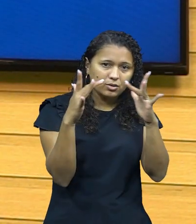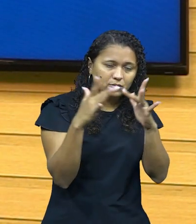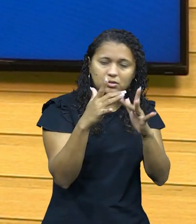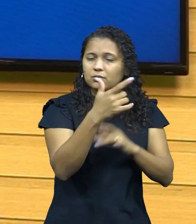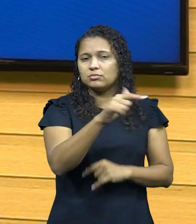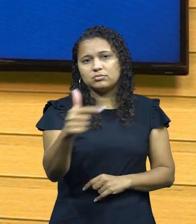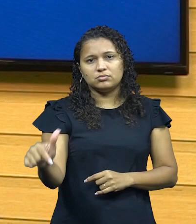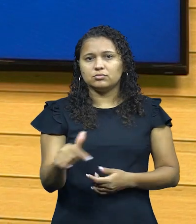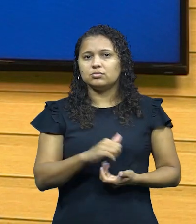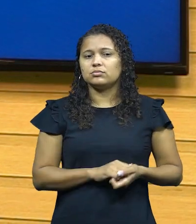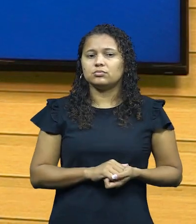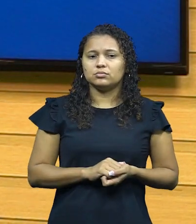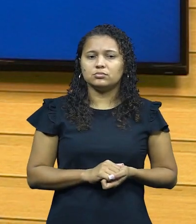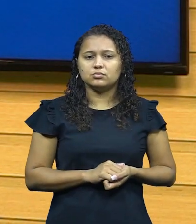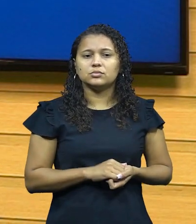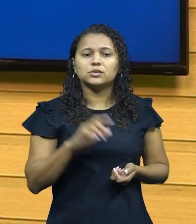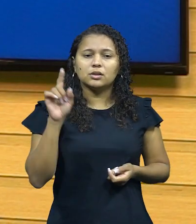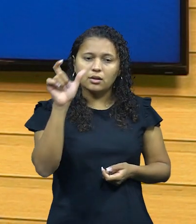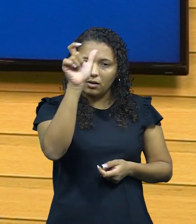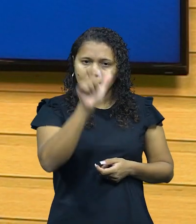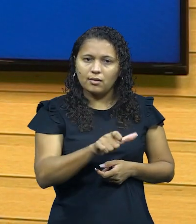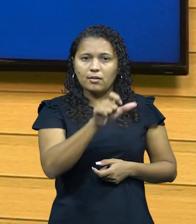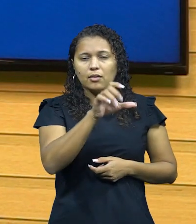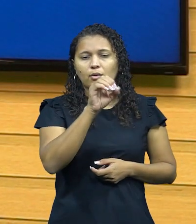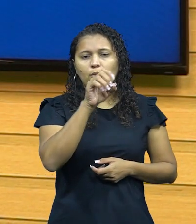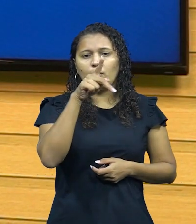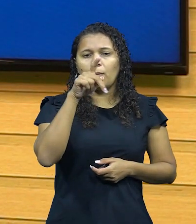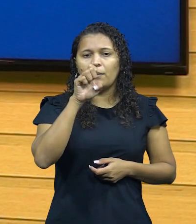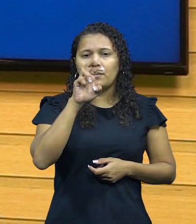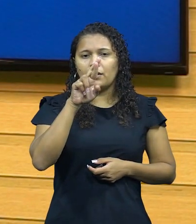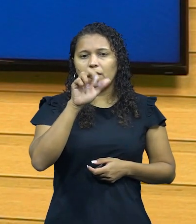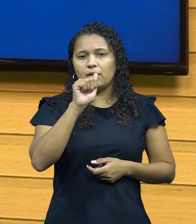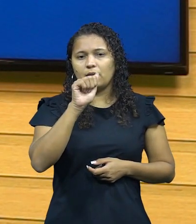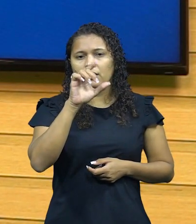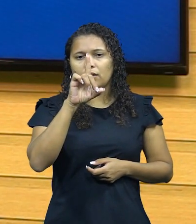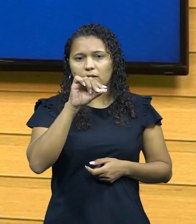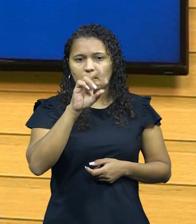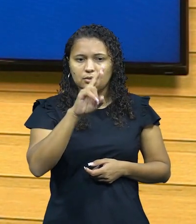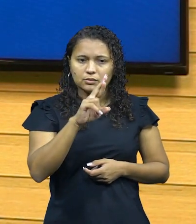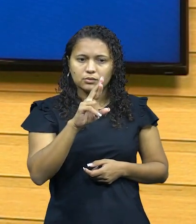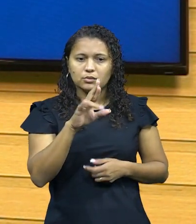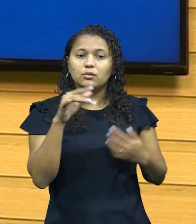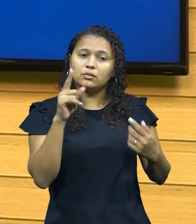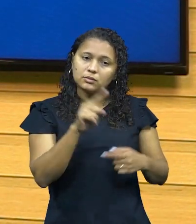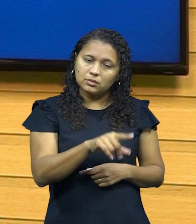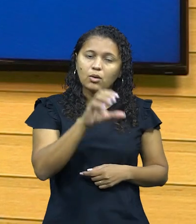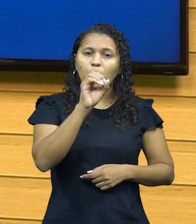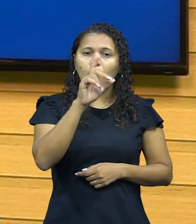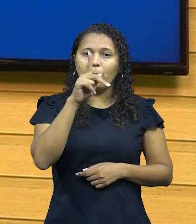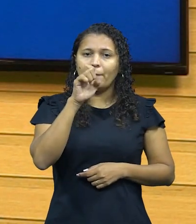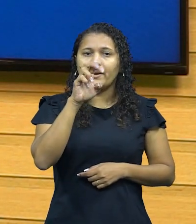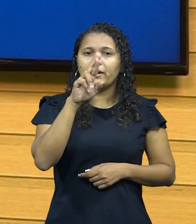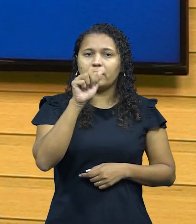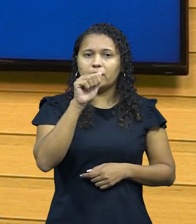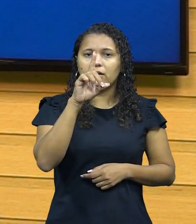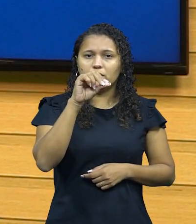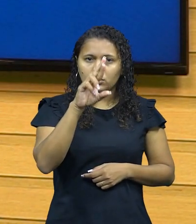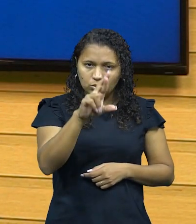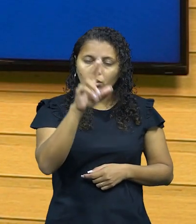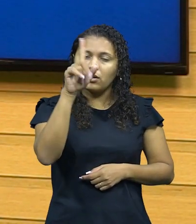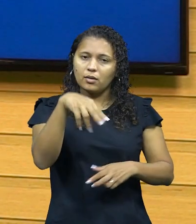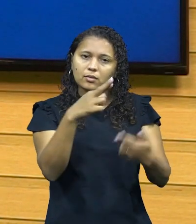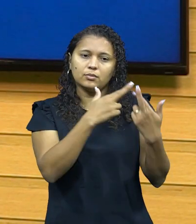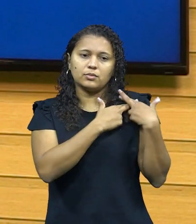lida diretamente com o trabalhador na atividade portuária. Quem lida diretamente é o operador portuário. Então, por isso que acaba que ele tem maior